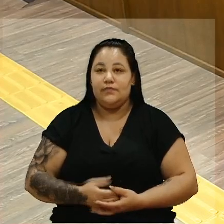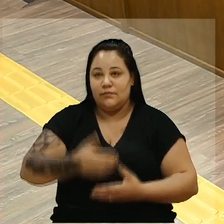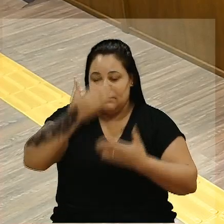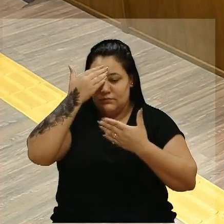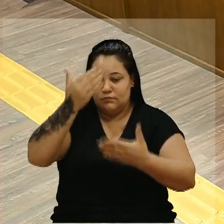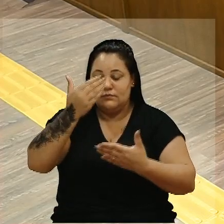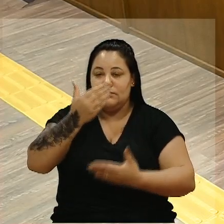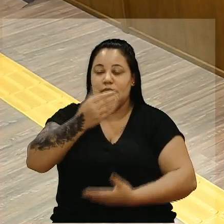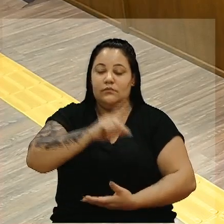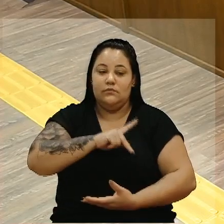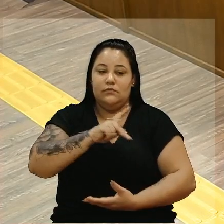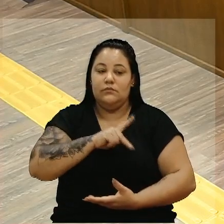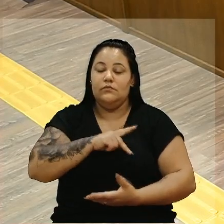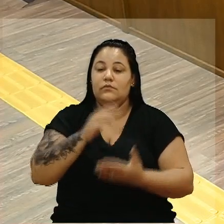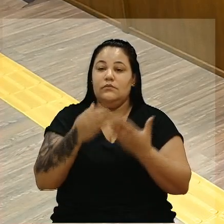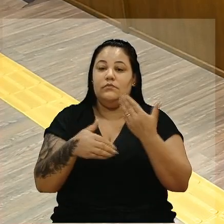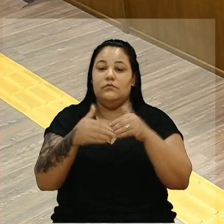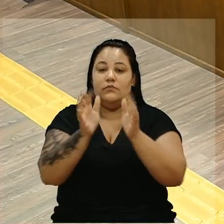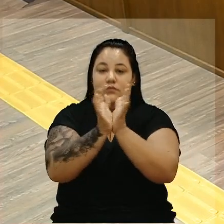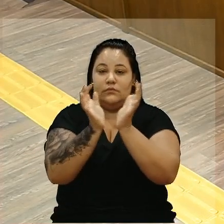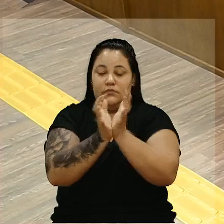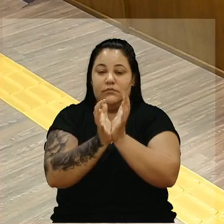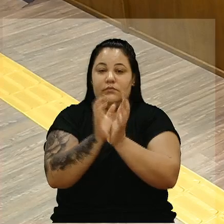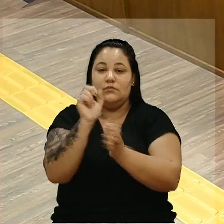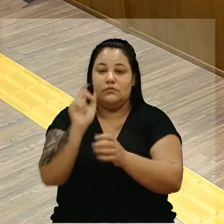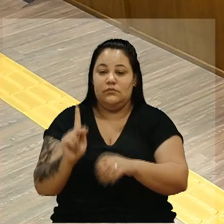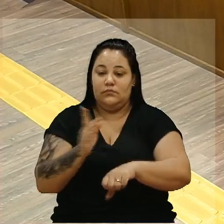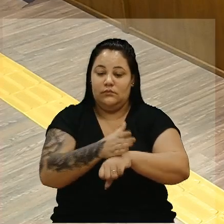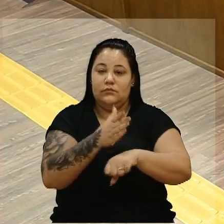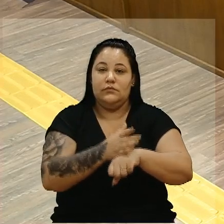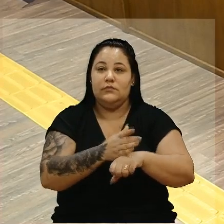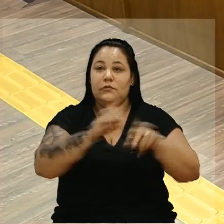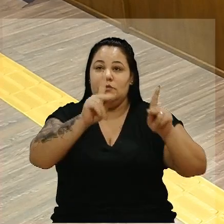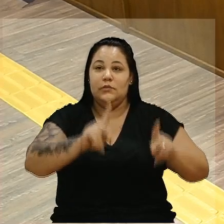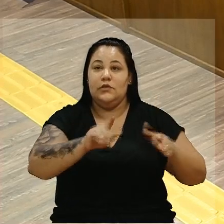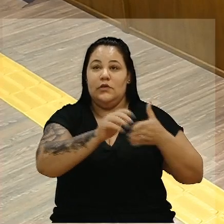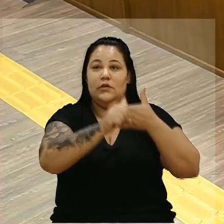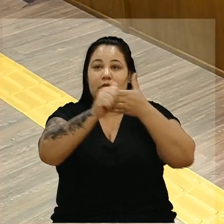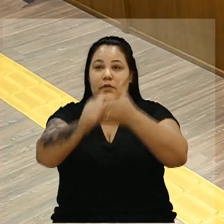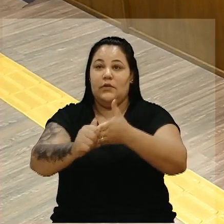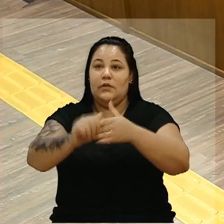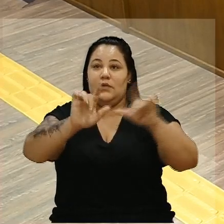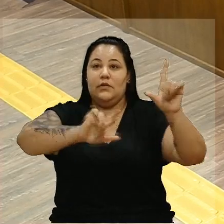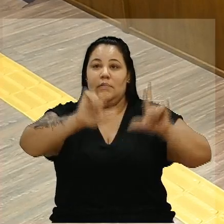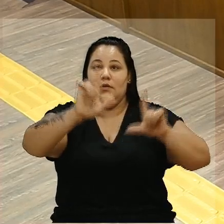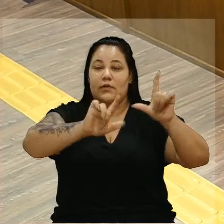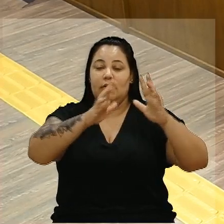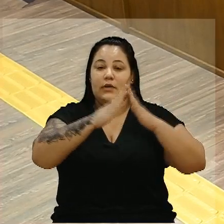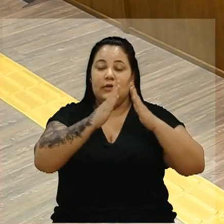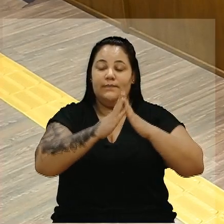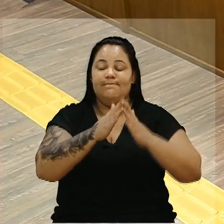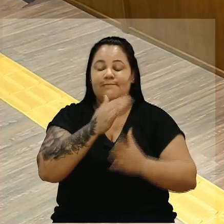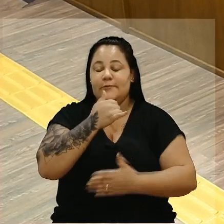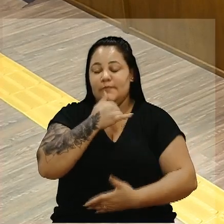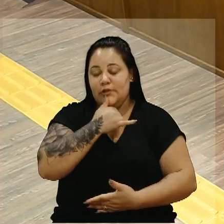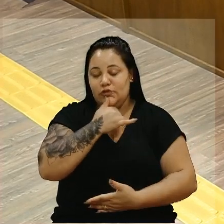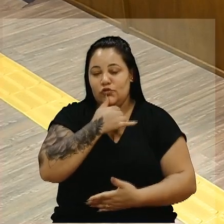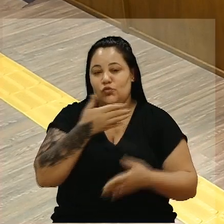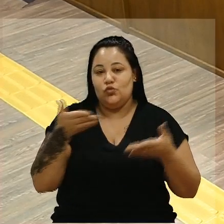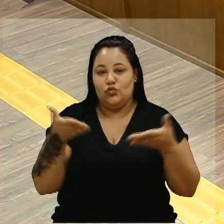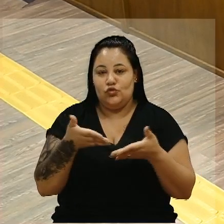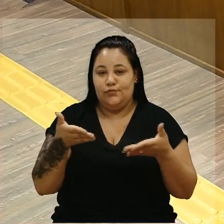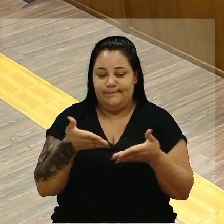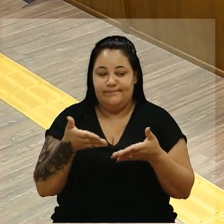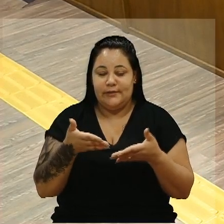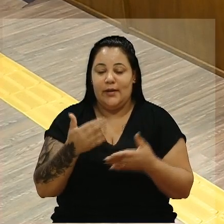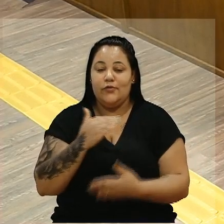Obrigada, senhor presidente, nobres colegas, vereadores e vereadoras, pessoas que nos acompanham aqui, que nos assistem de casa. Infelizmente, venho fazer um voto de